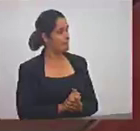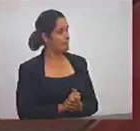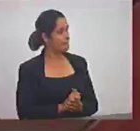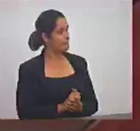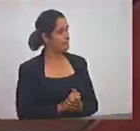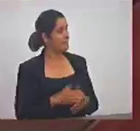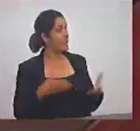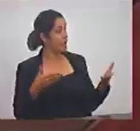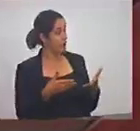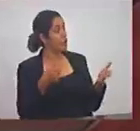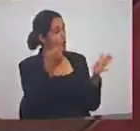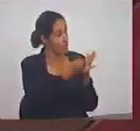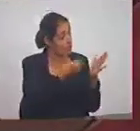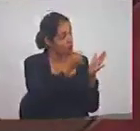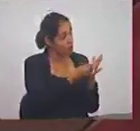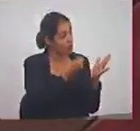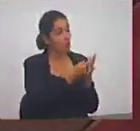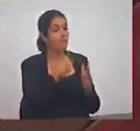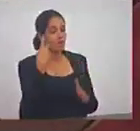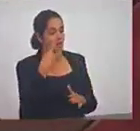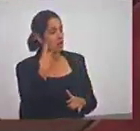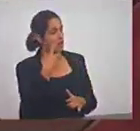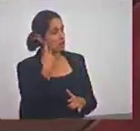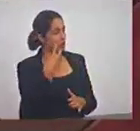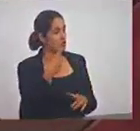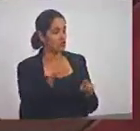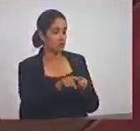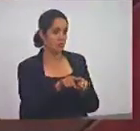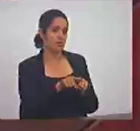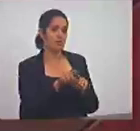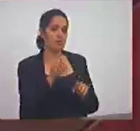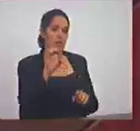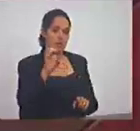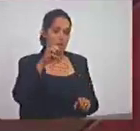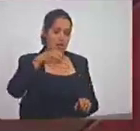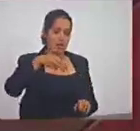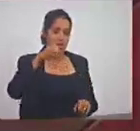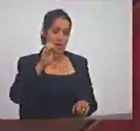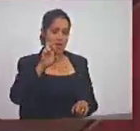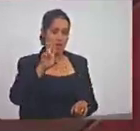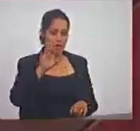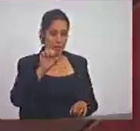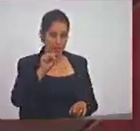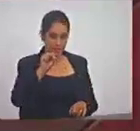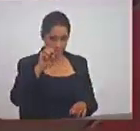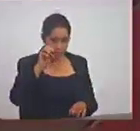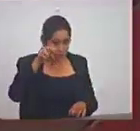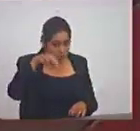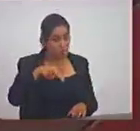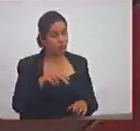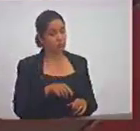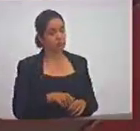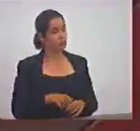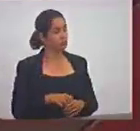agora é o secretário de assistência. E nesse sentido, eu já queria emendar só uma observação.